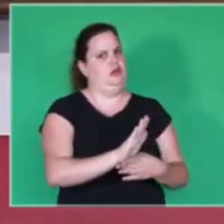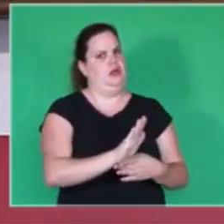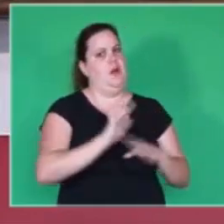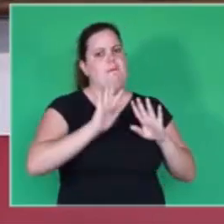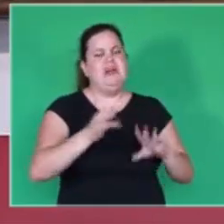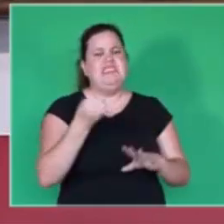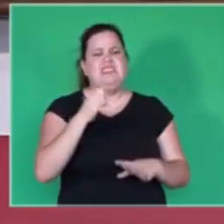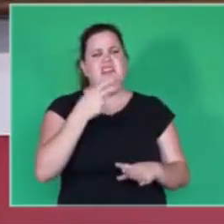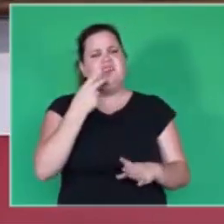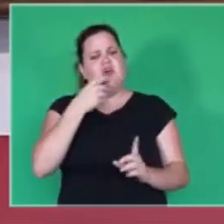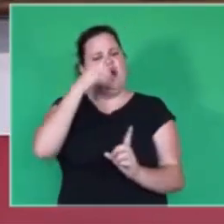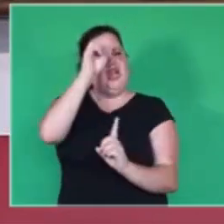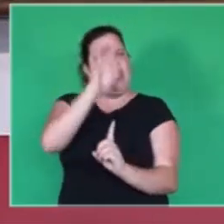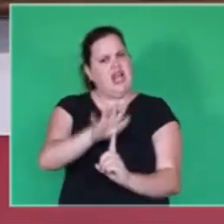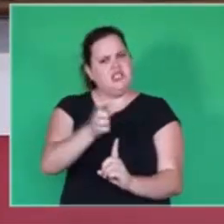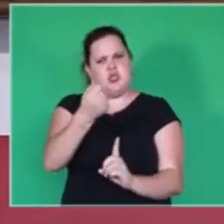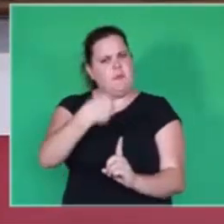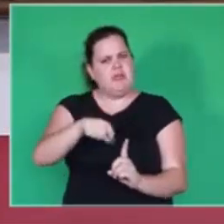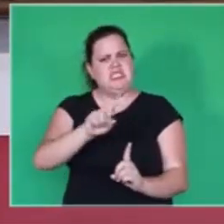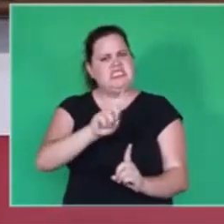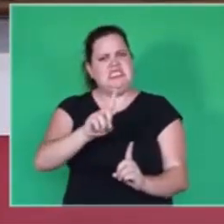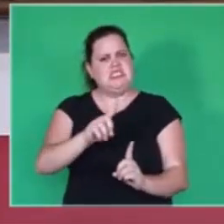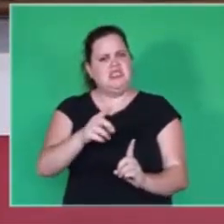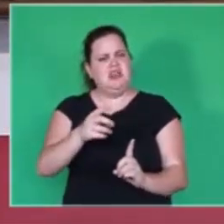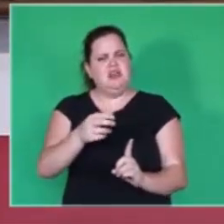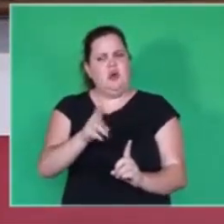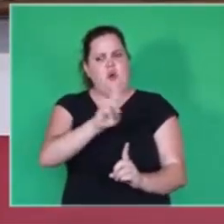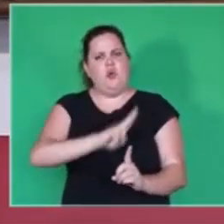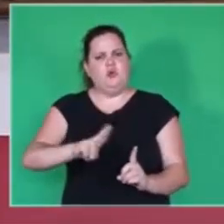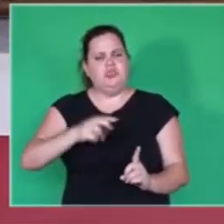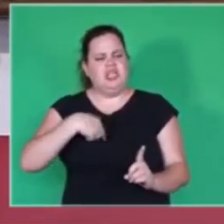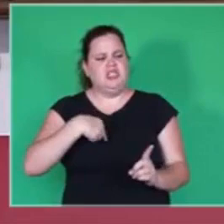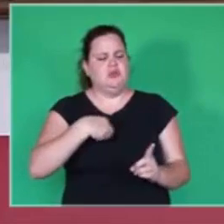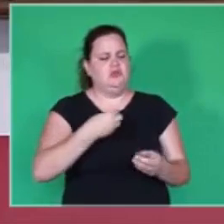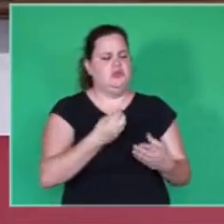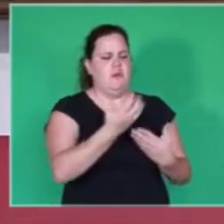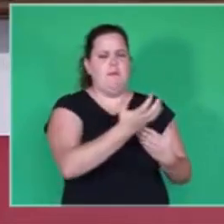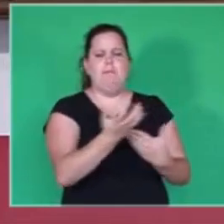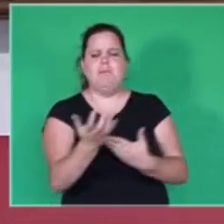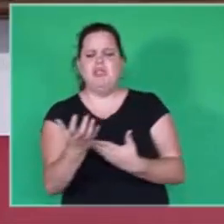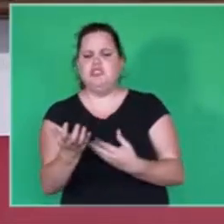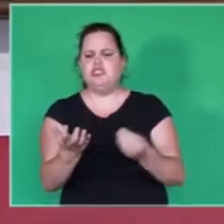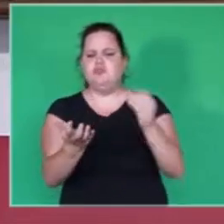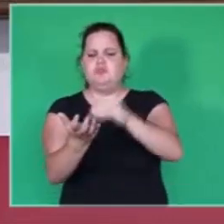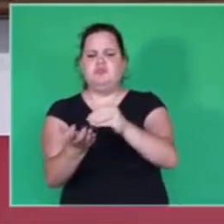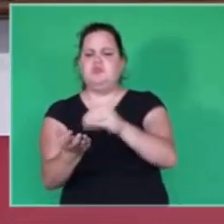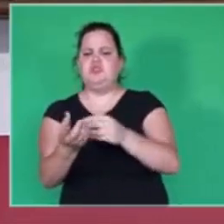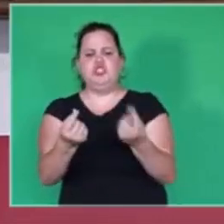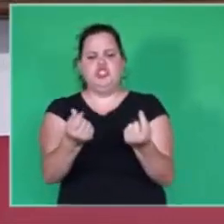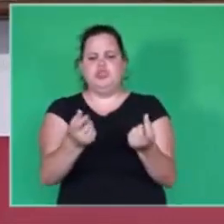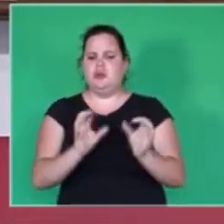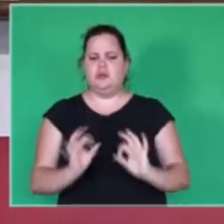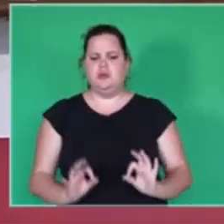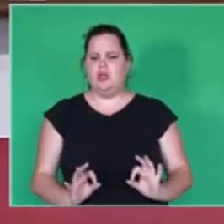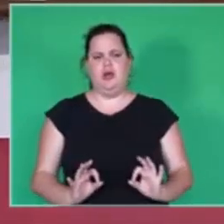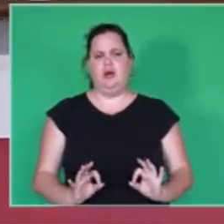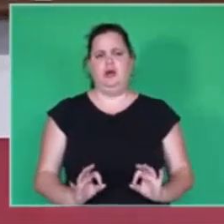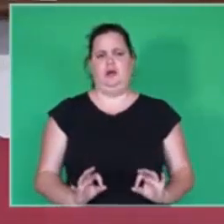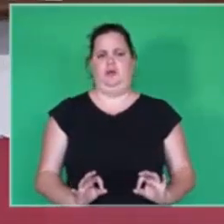ele não tinha muita noção. Pode até ter se convertido, não é assunto nosso, tal. Passa o tempo.